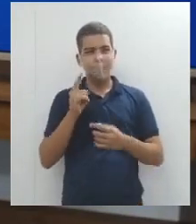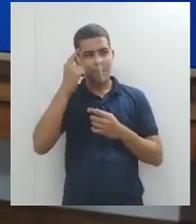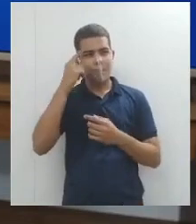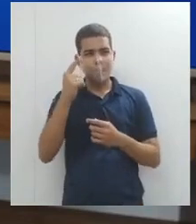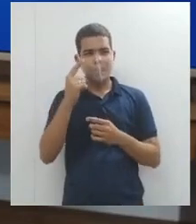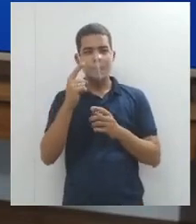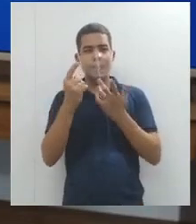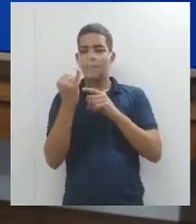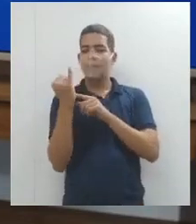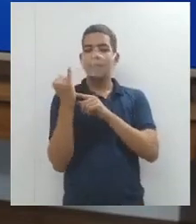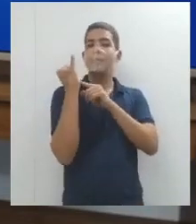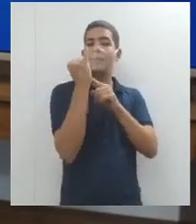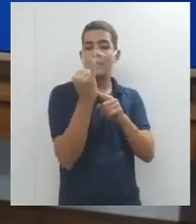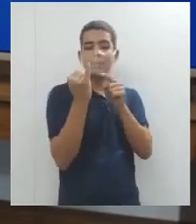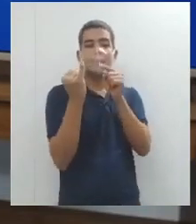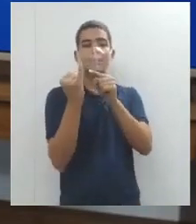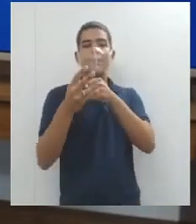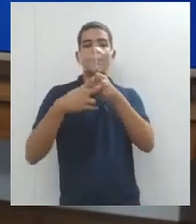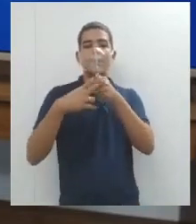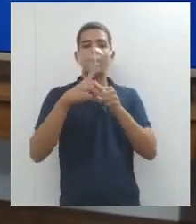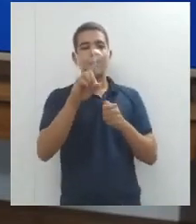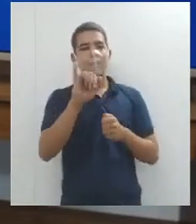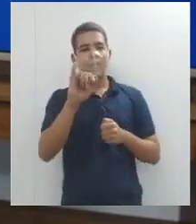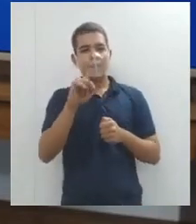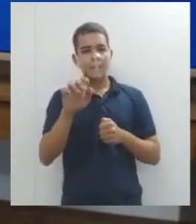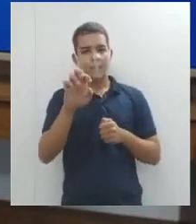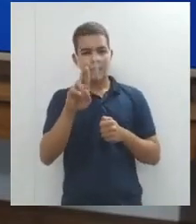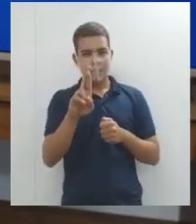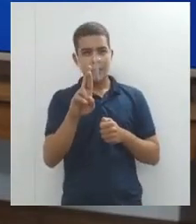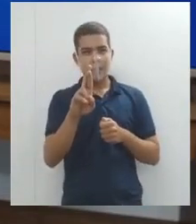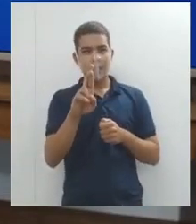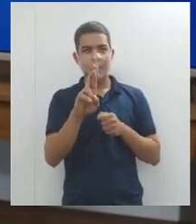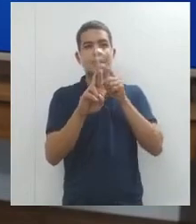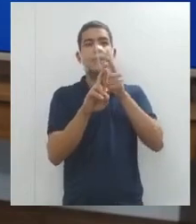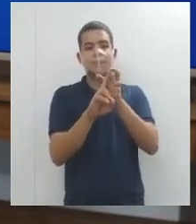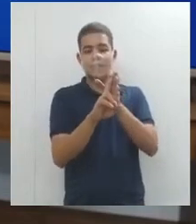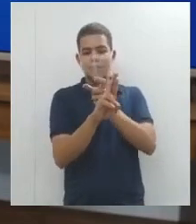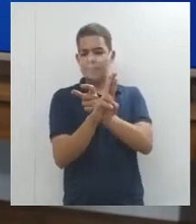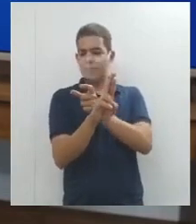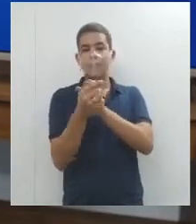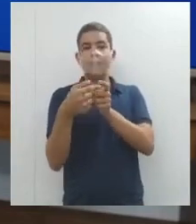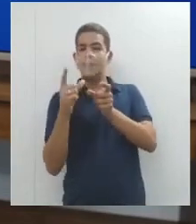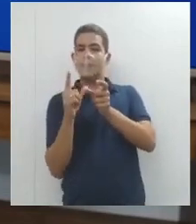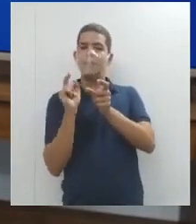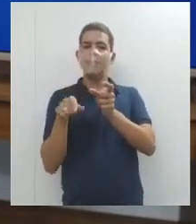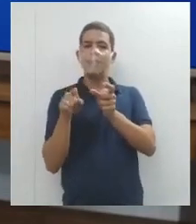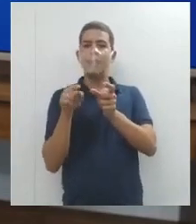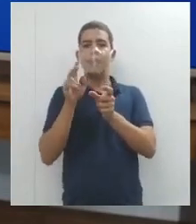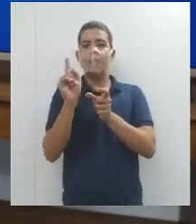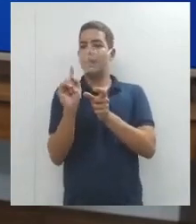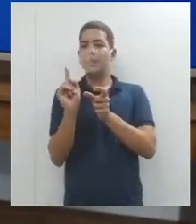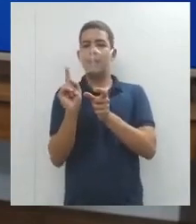verbo dizer, tá? Ele está sofrendo uma circunstância negativa. Não